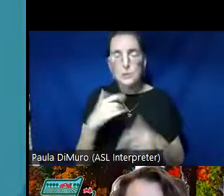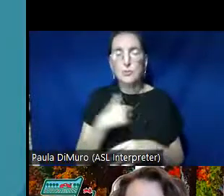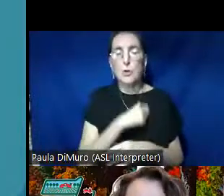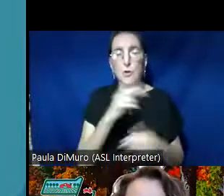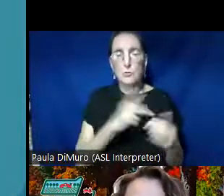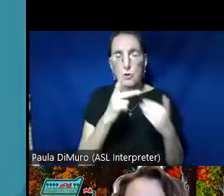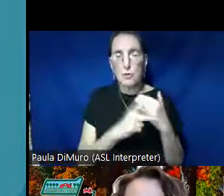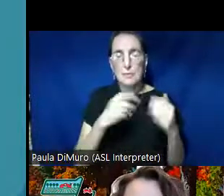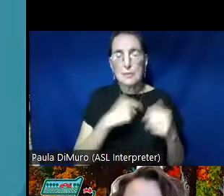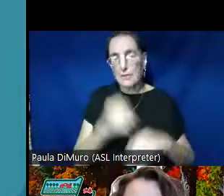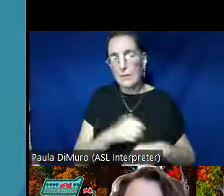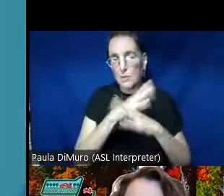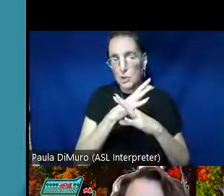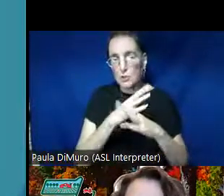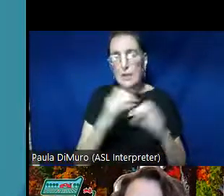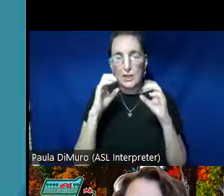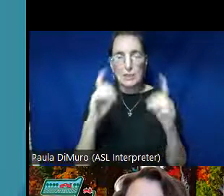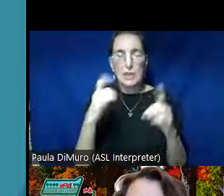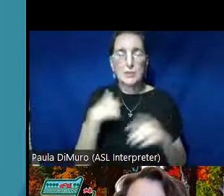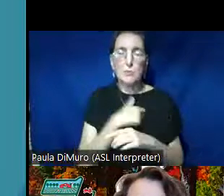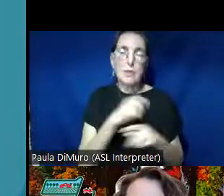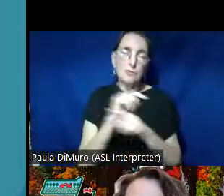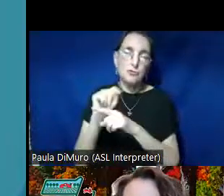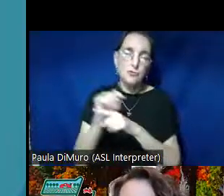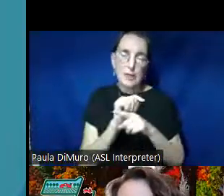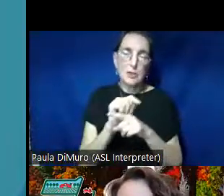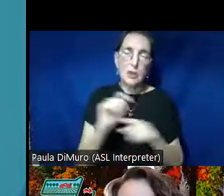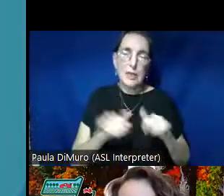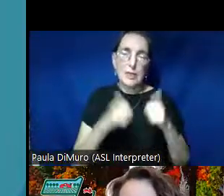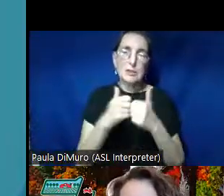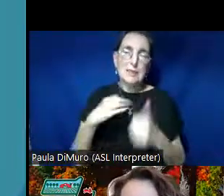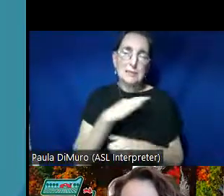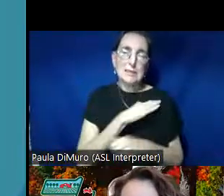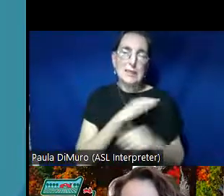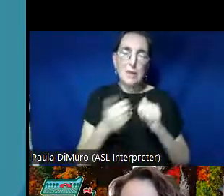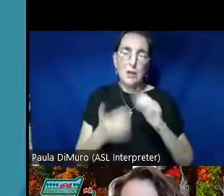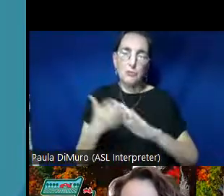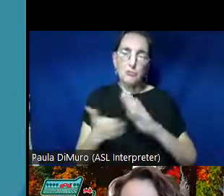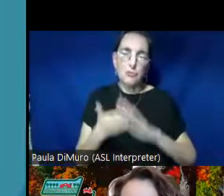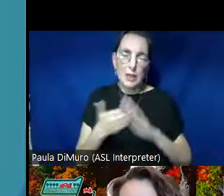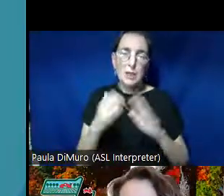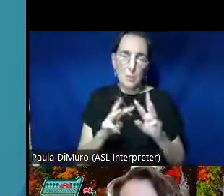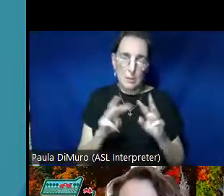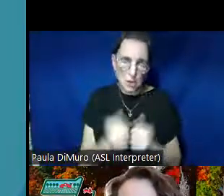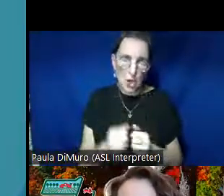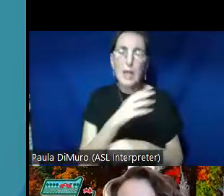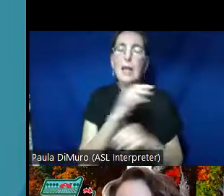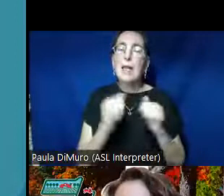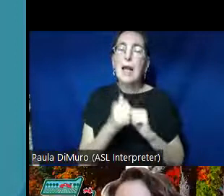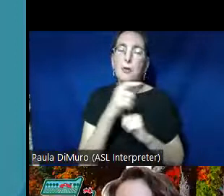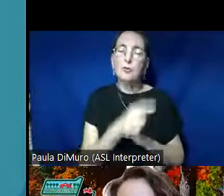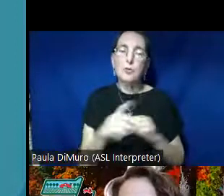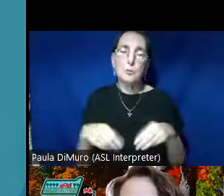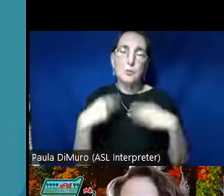ter educação virtual. Não tem treinado os funcionários de